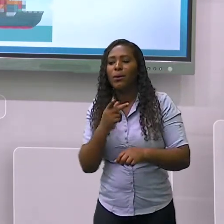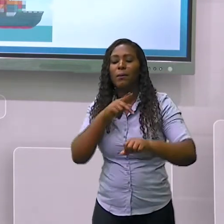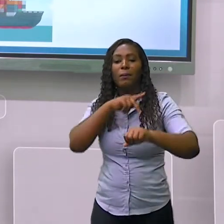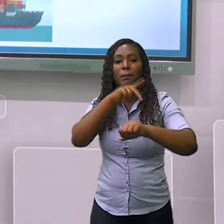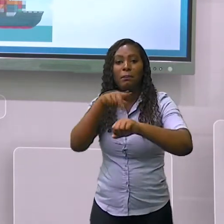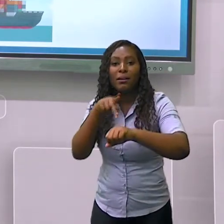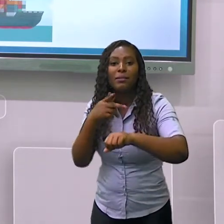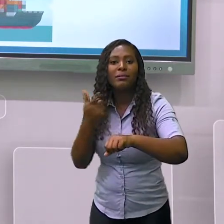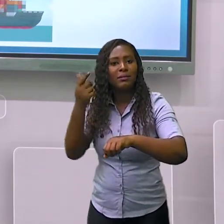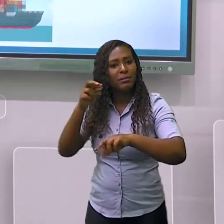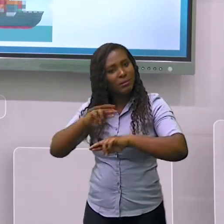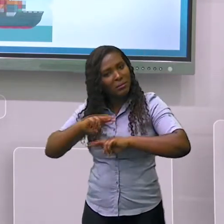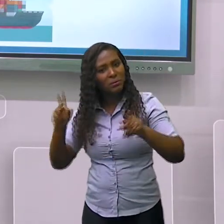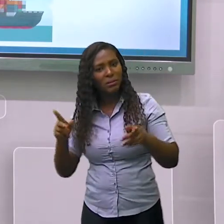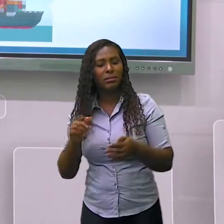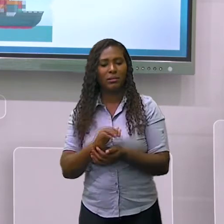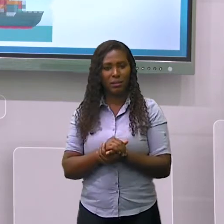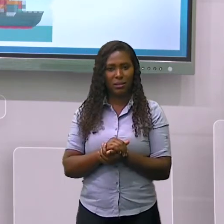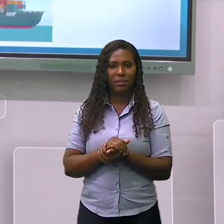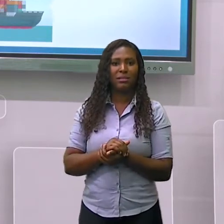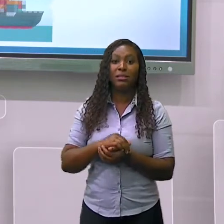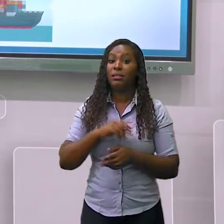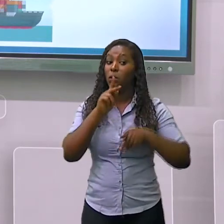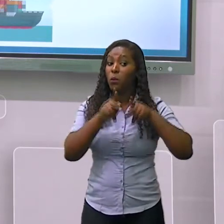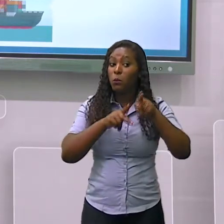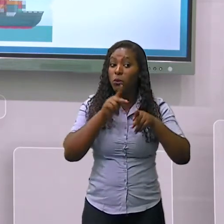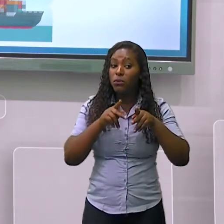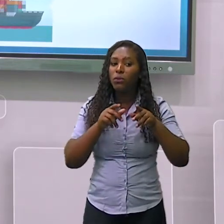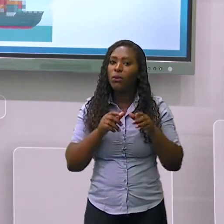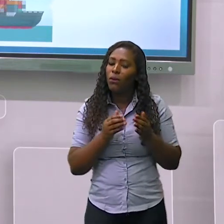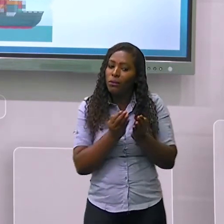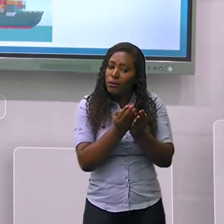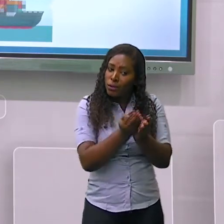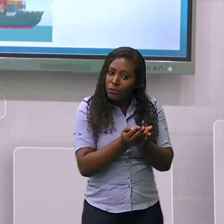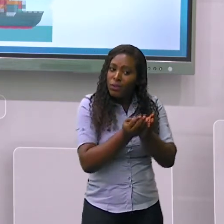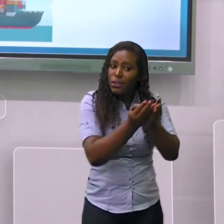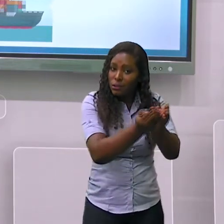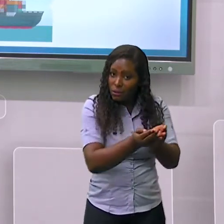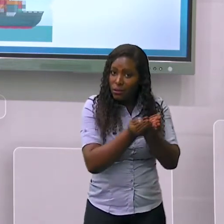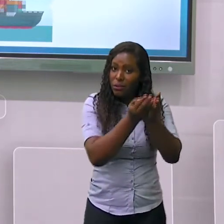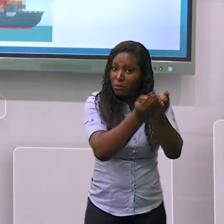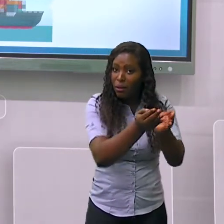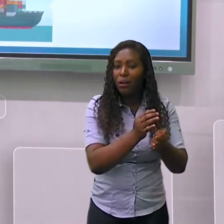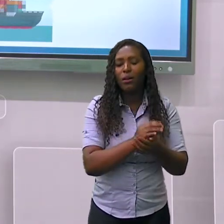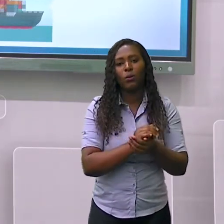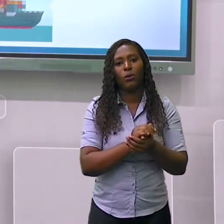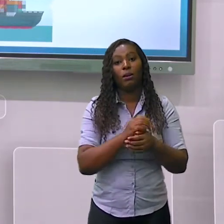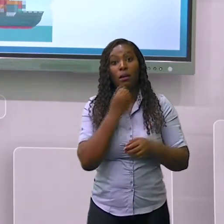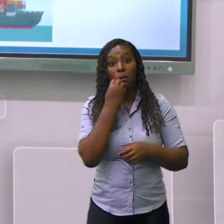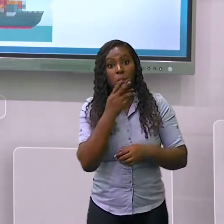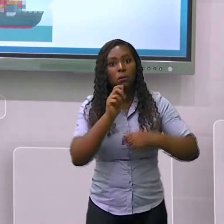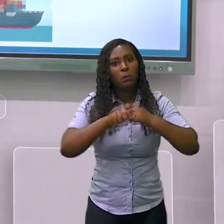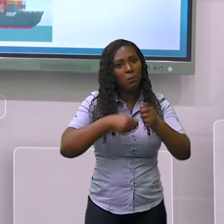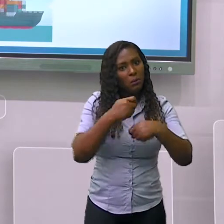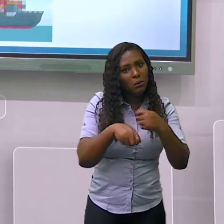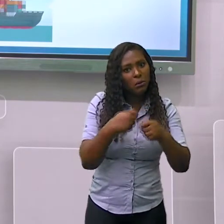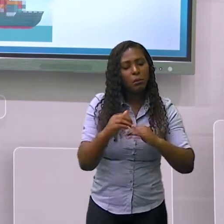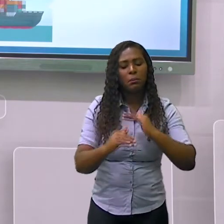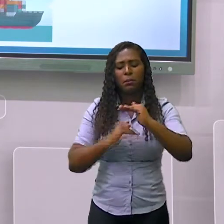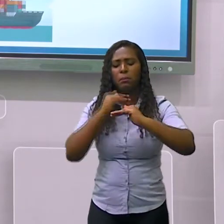diferente. Esta é uma atividade que impulsiona a economia. Também são utilizados